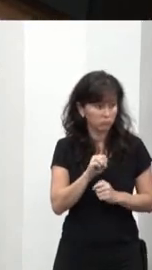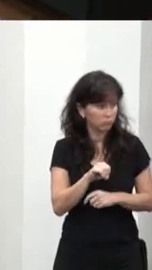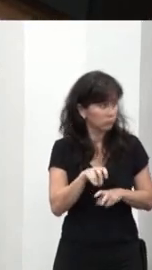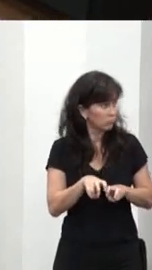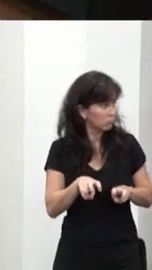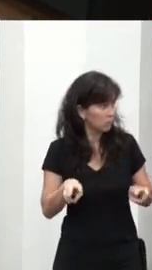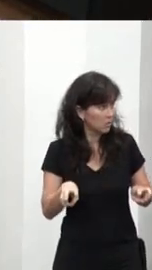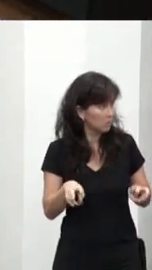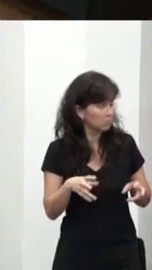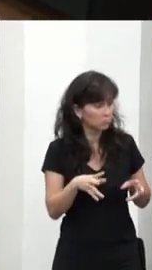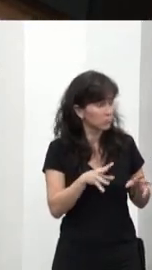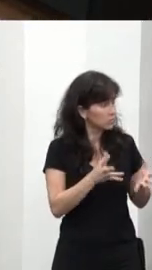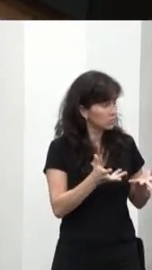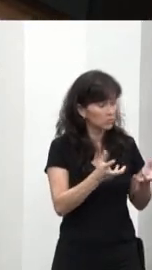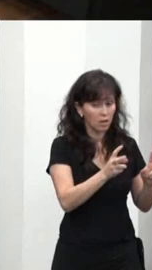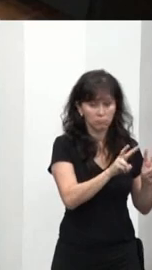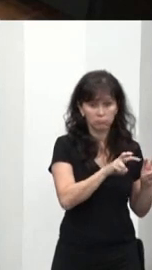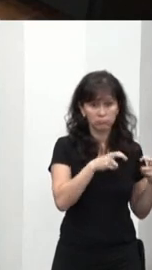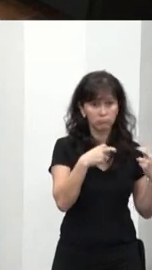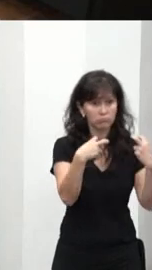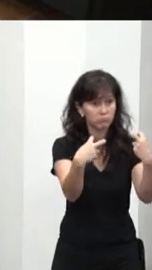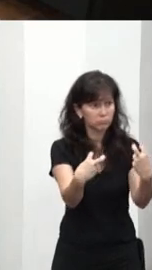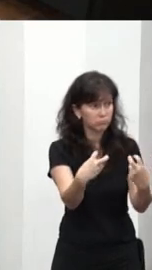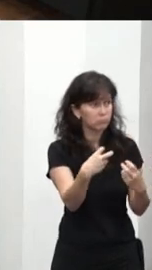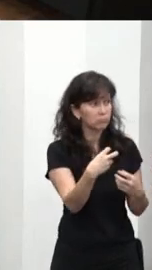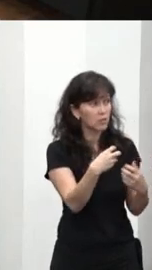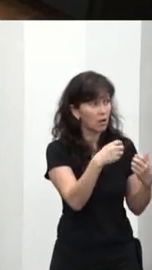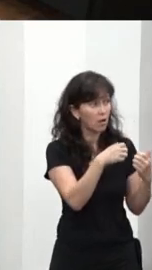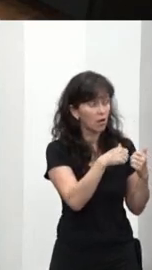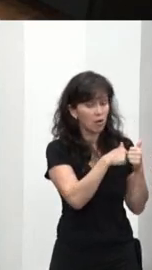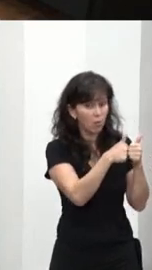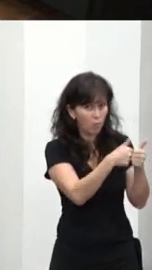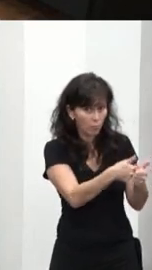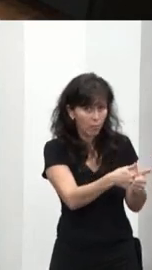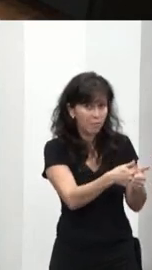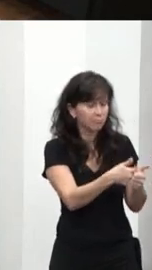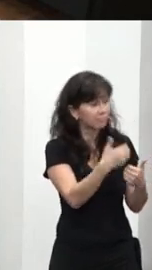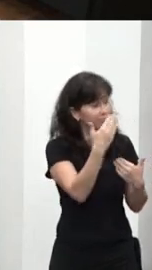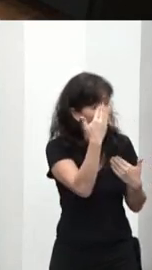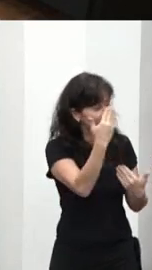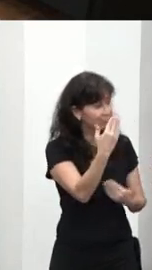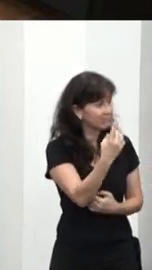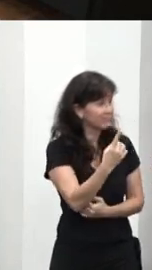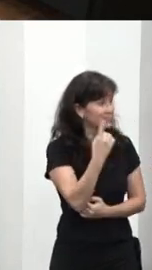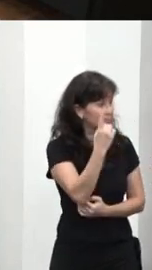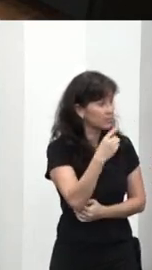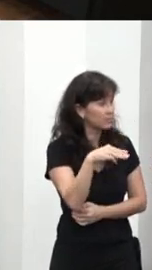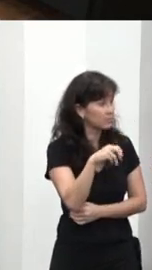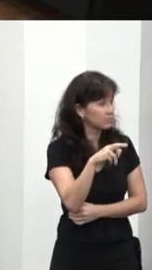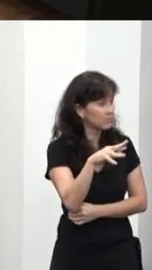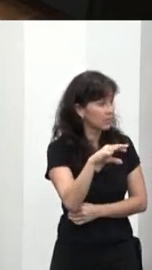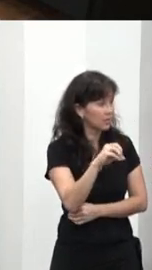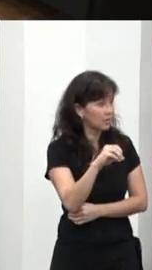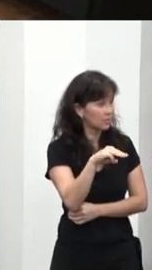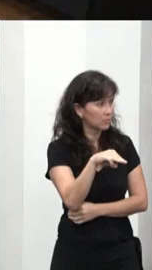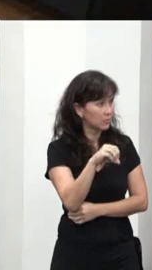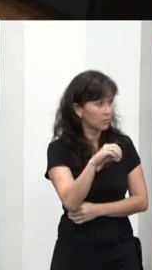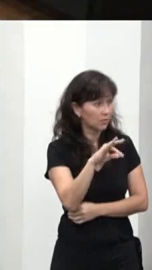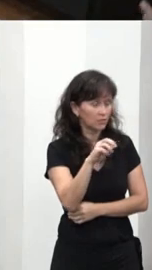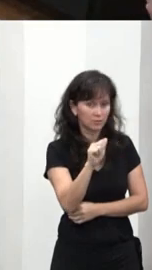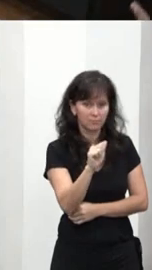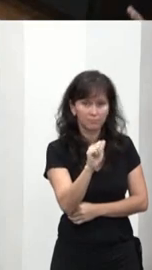confortável de sentar para poder acompanhar a apresentação Obrigado Deputado Mário Mota isso